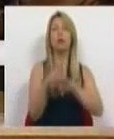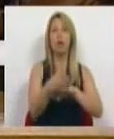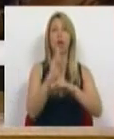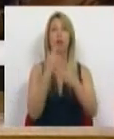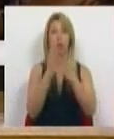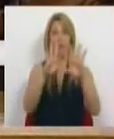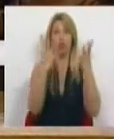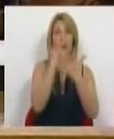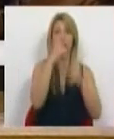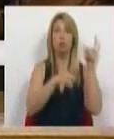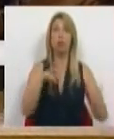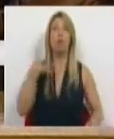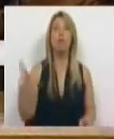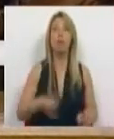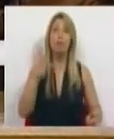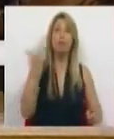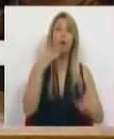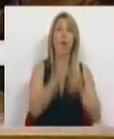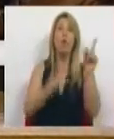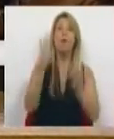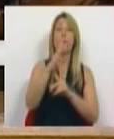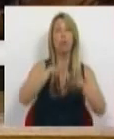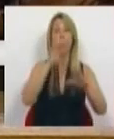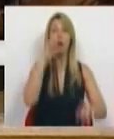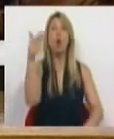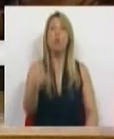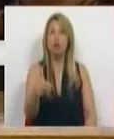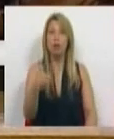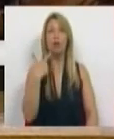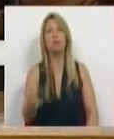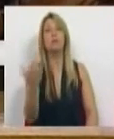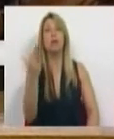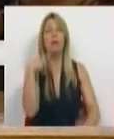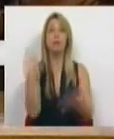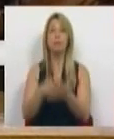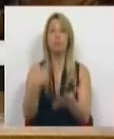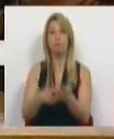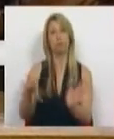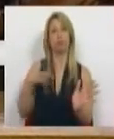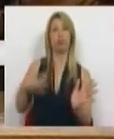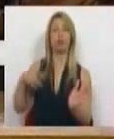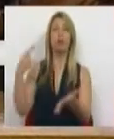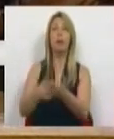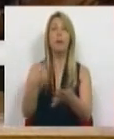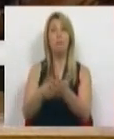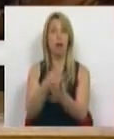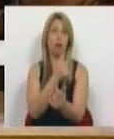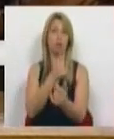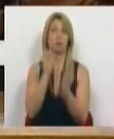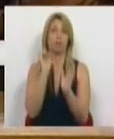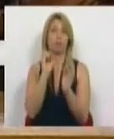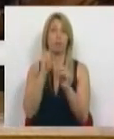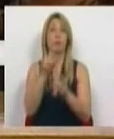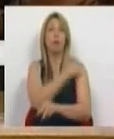generalizada sobre os portugueses, nomeadamente o aumento do imposto sobre os combustíveis, a insuficiente tributação do grande capital e do património imobiliário,